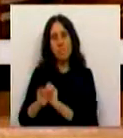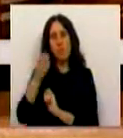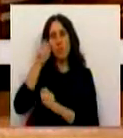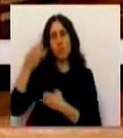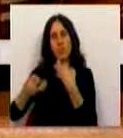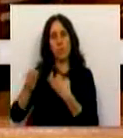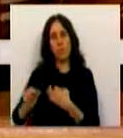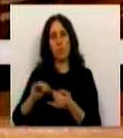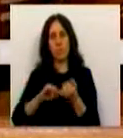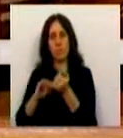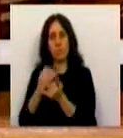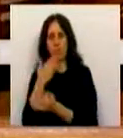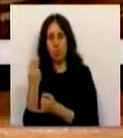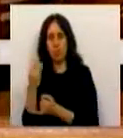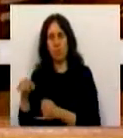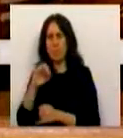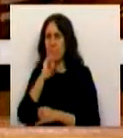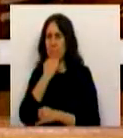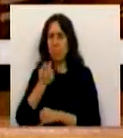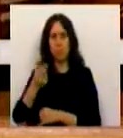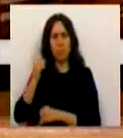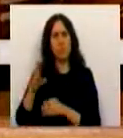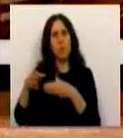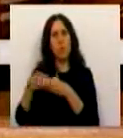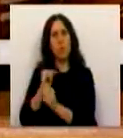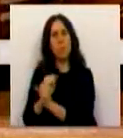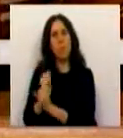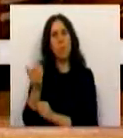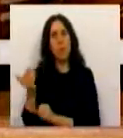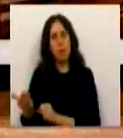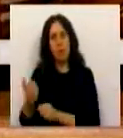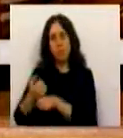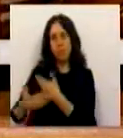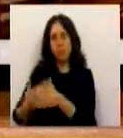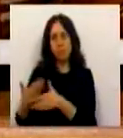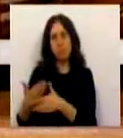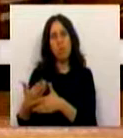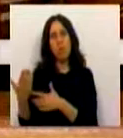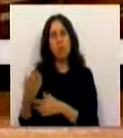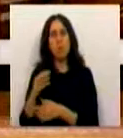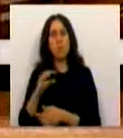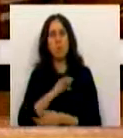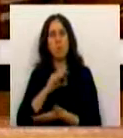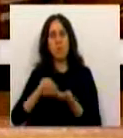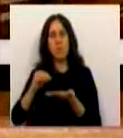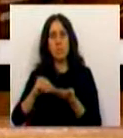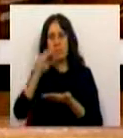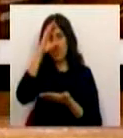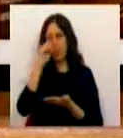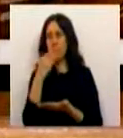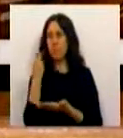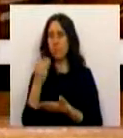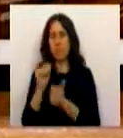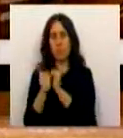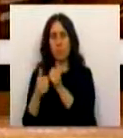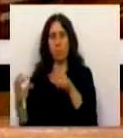missão, longe de ser secreta, está em marcha através de um grupo de trabalho que funciona na dependência do Sr. Secretário de Estado da Juventude e do Desporto e que